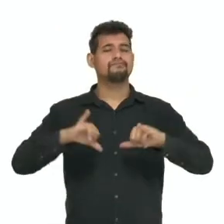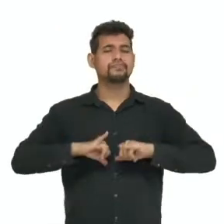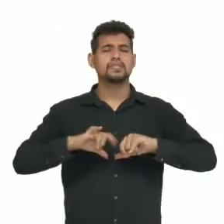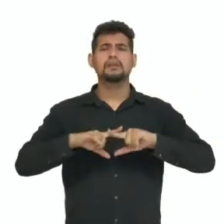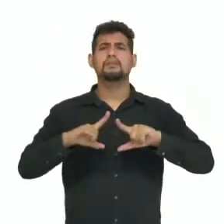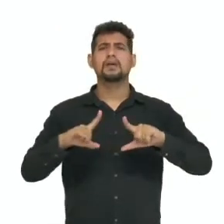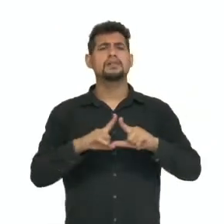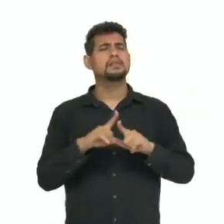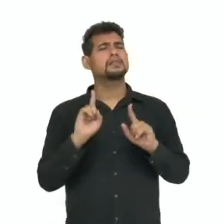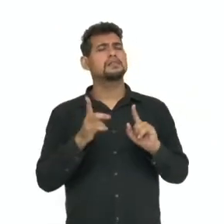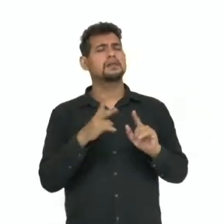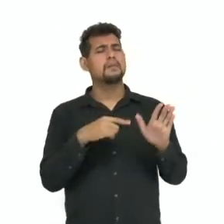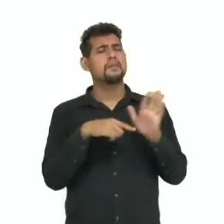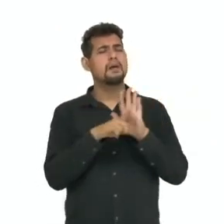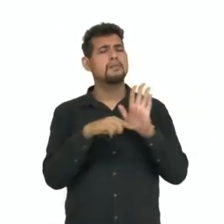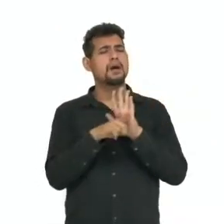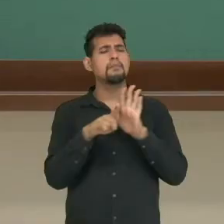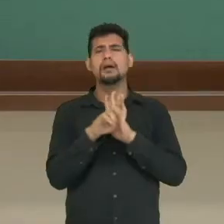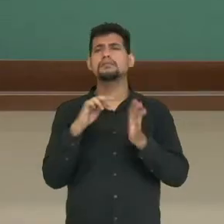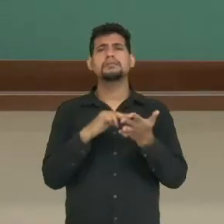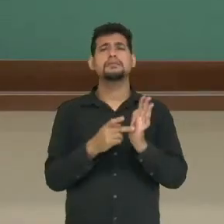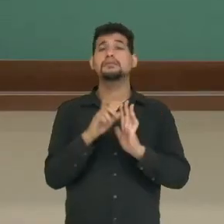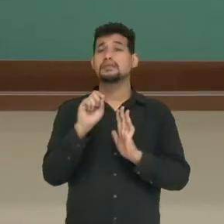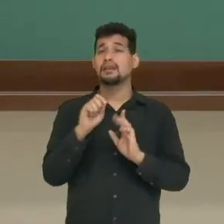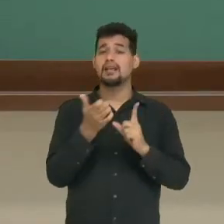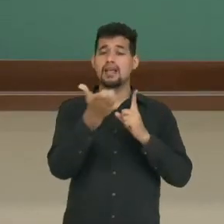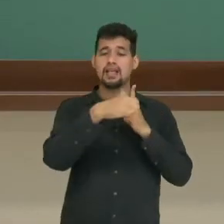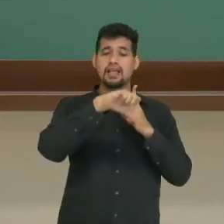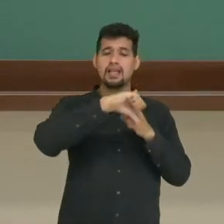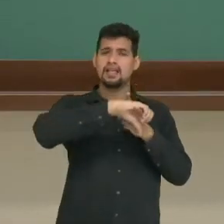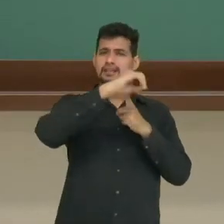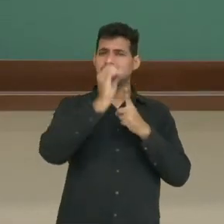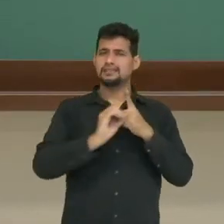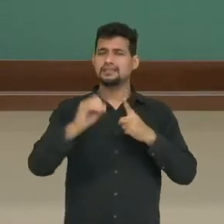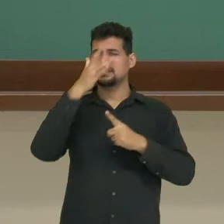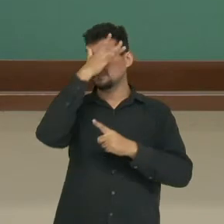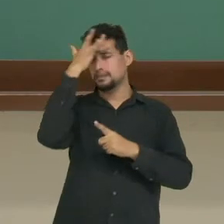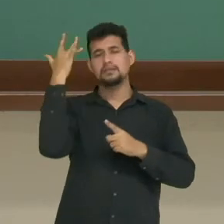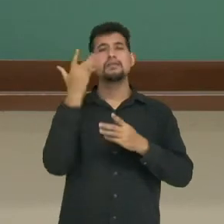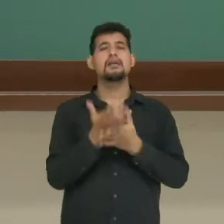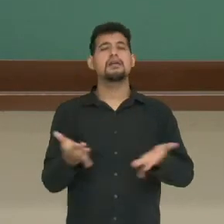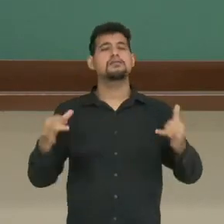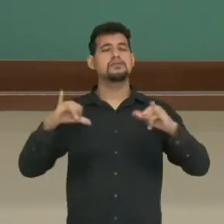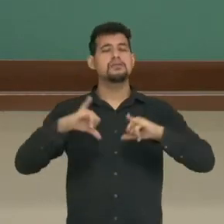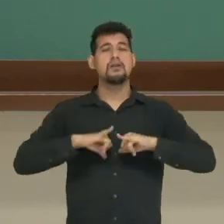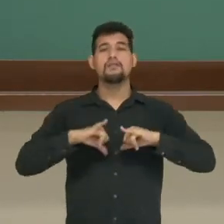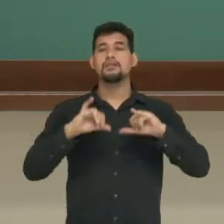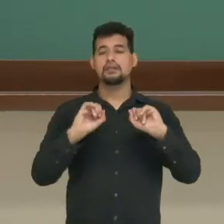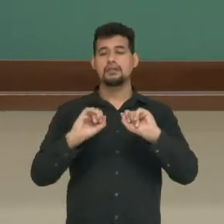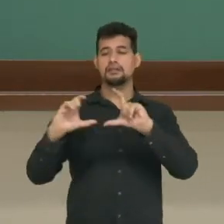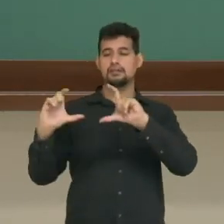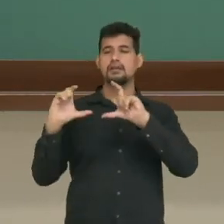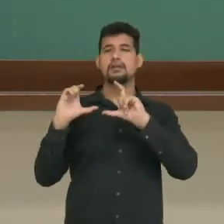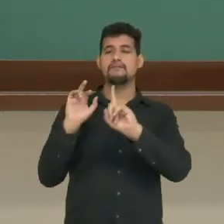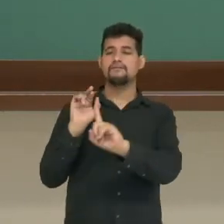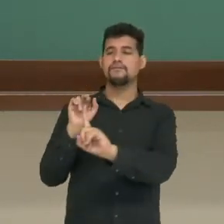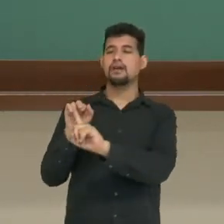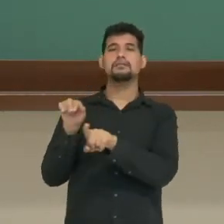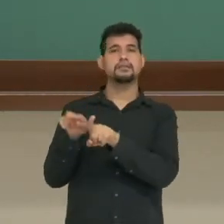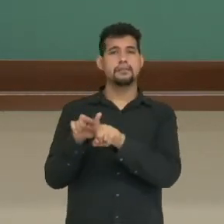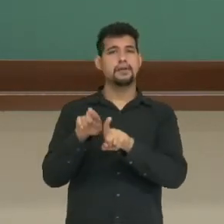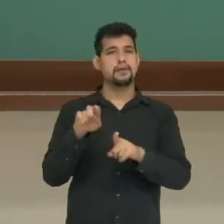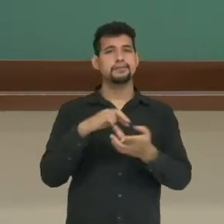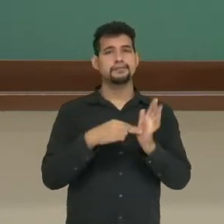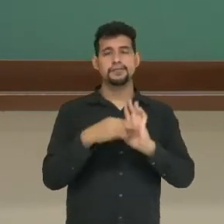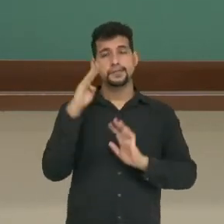muito questionado hoje em dia é essa anistia aos torturadores, que aquela charge fazia referência. Esta